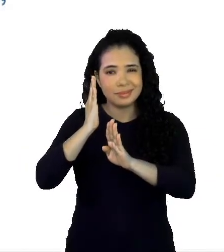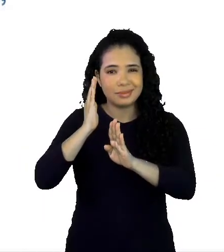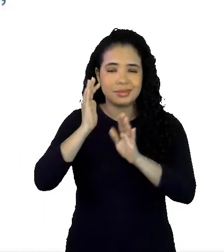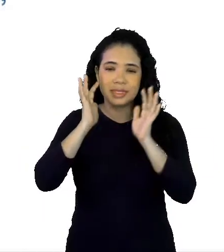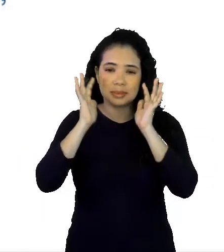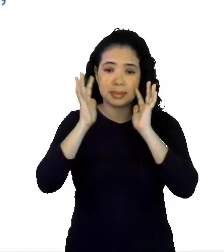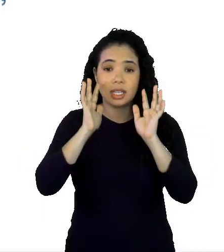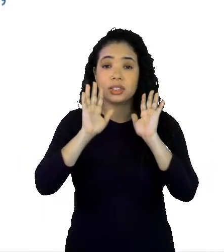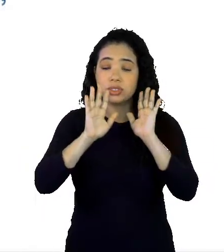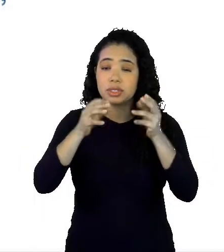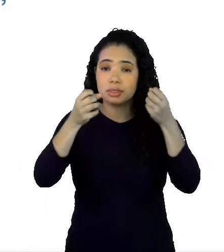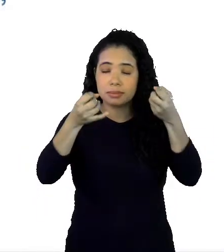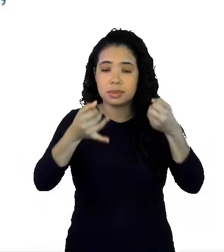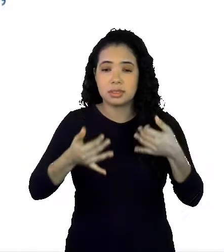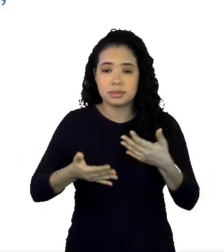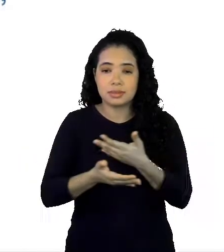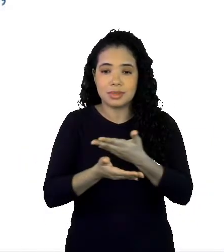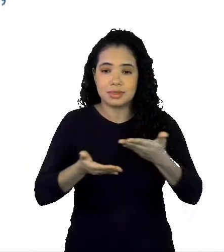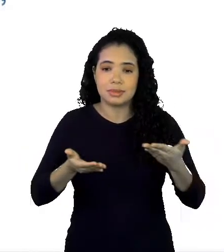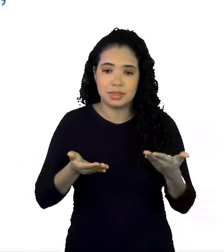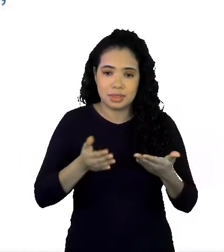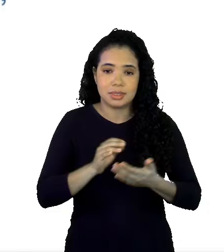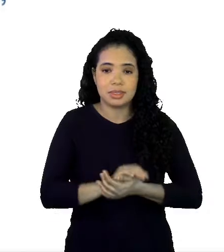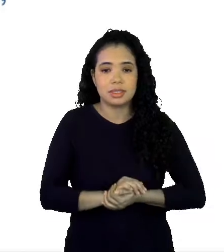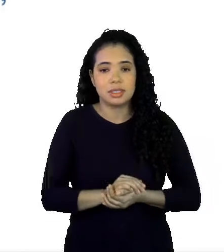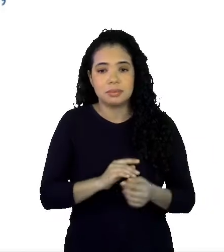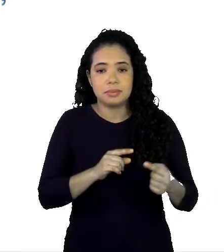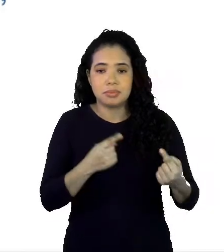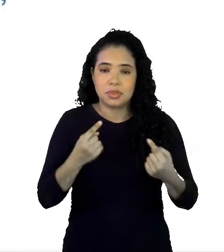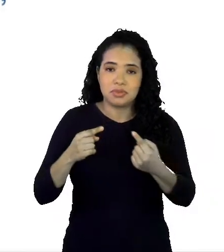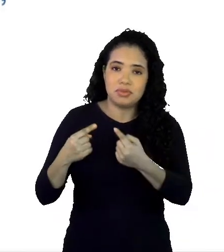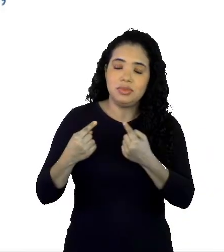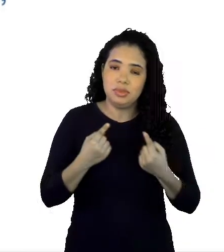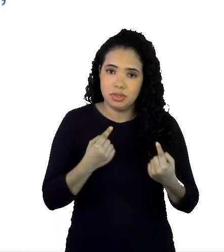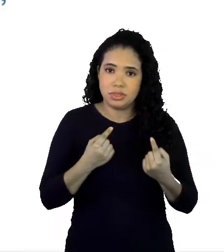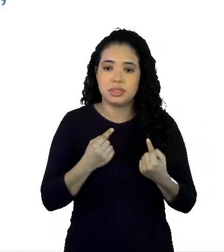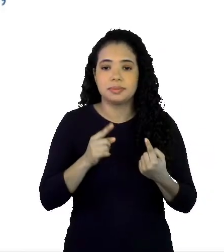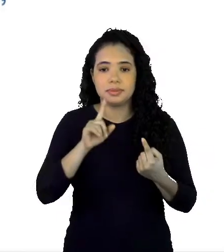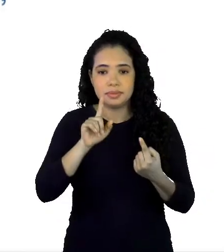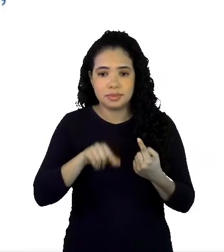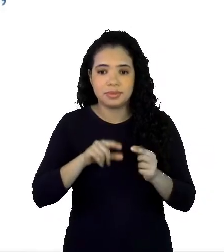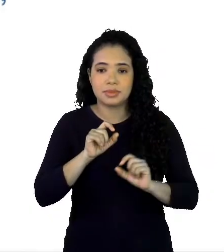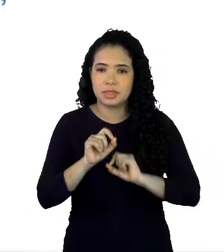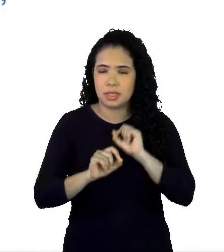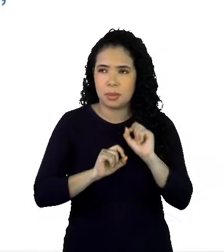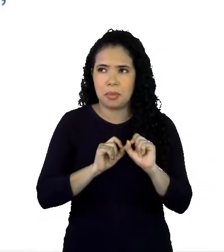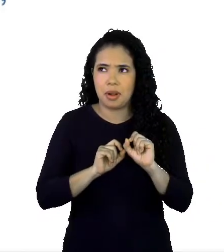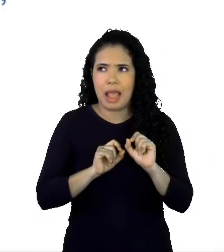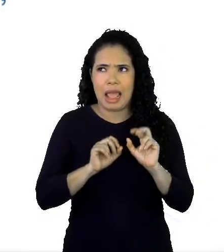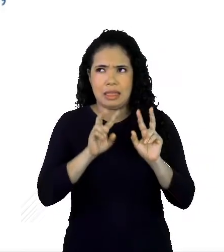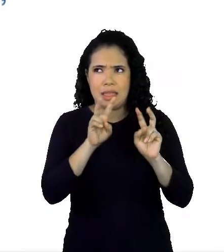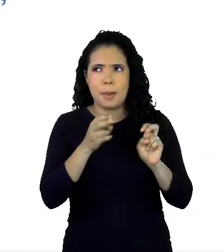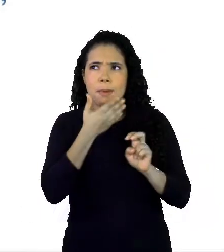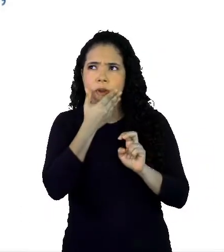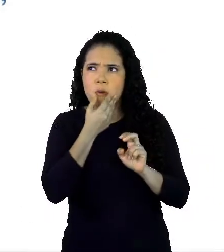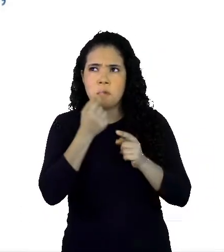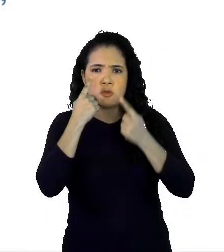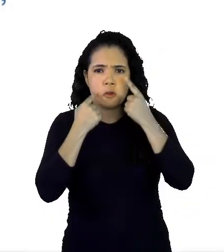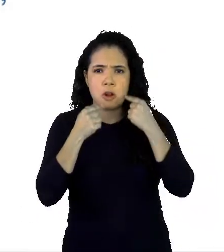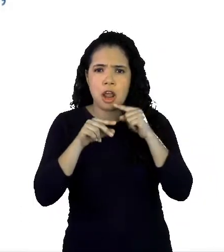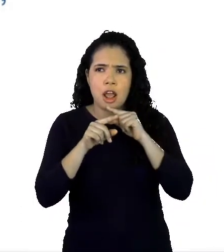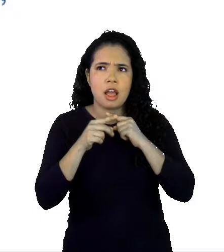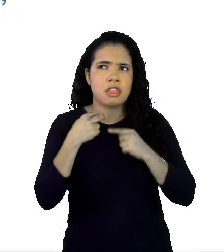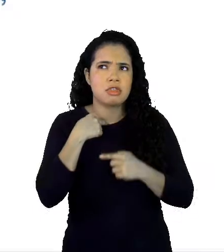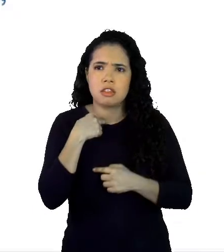Choram, eu falei, né, dessa questão de provocar, né, esse questionamento. Será que homens não podem chorar? Então, aí é um subtexto, está